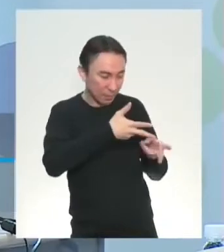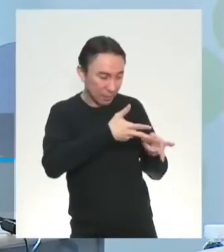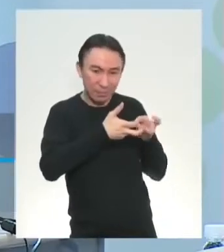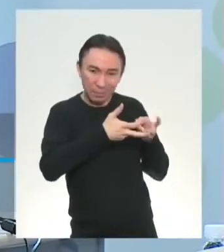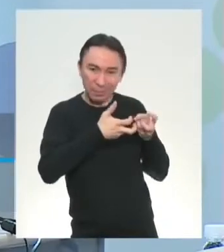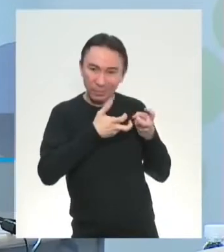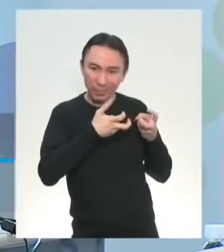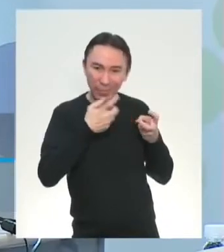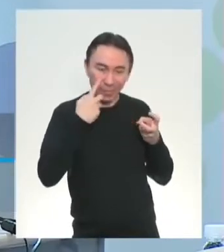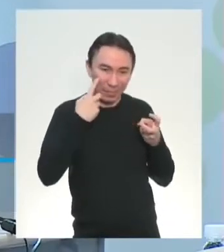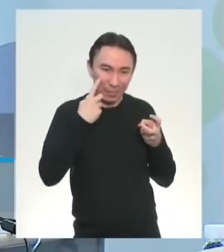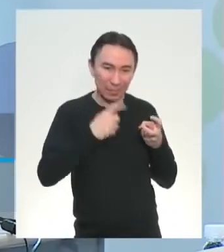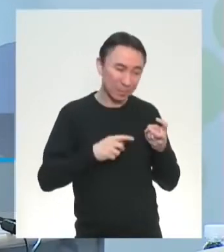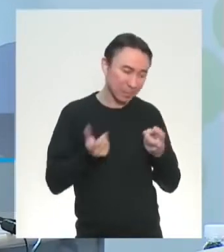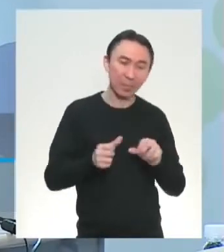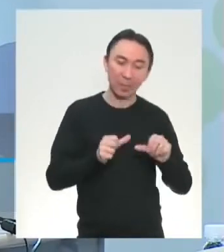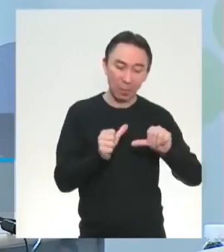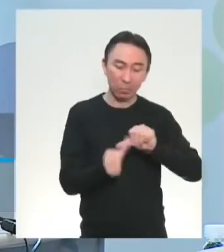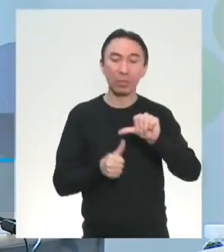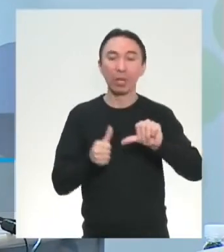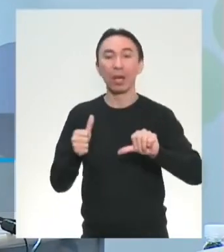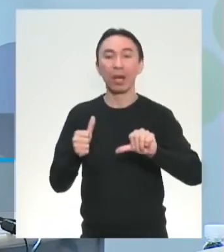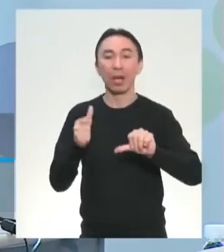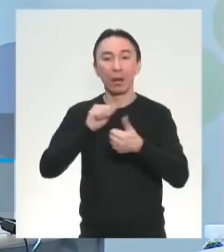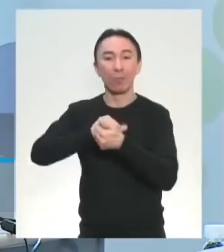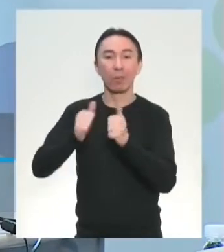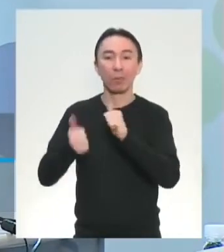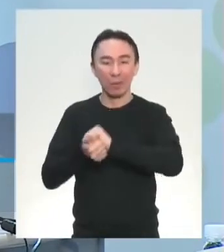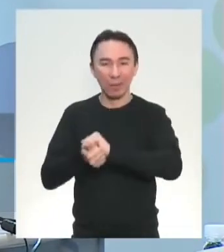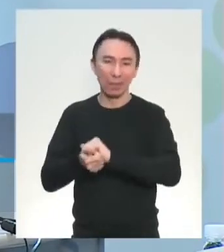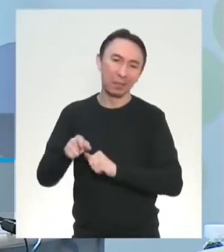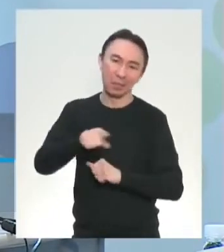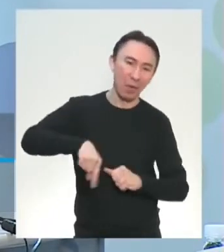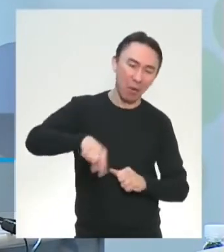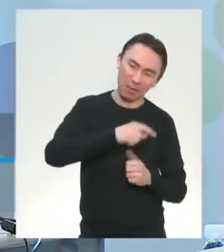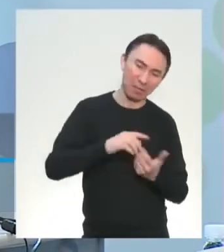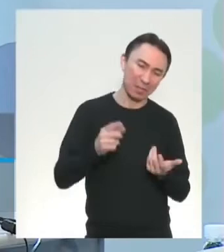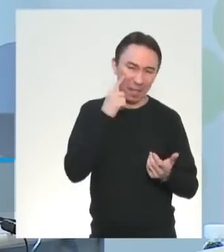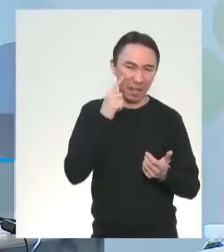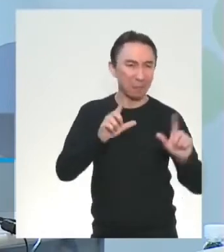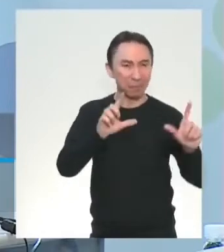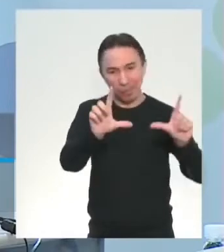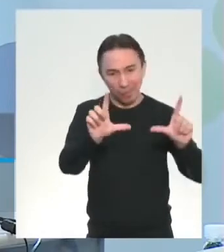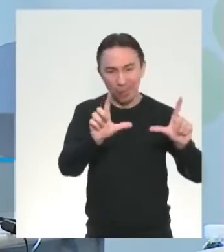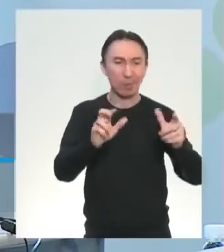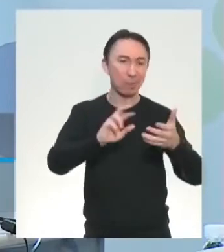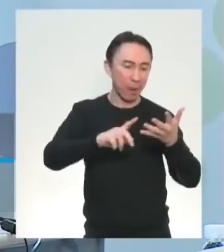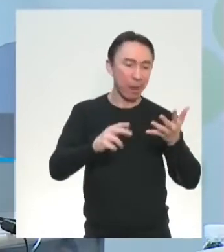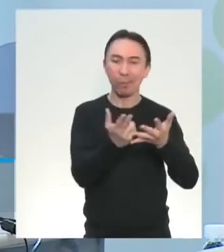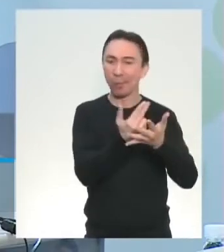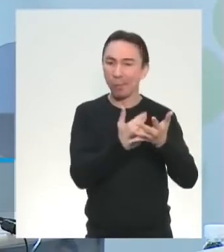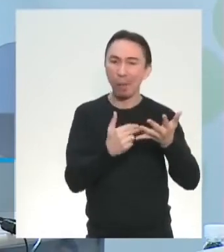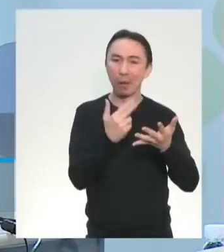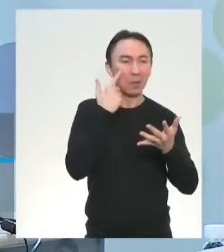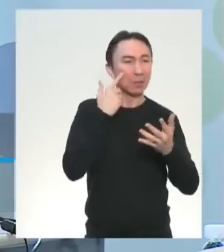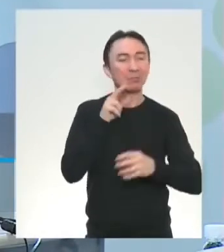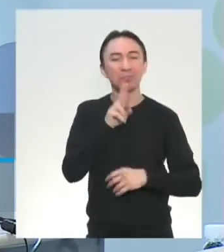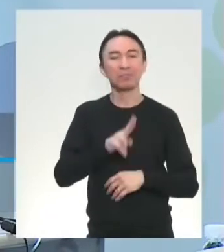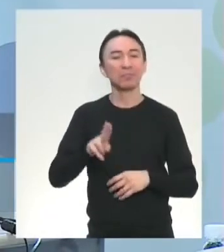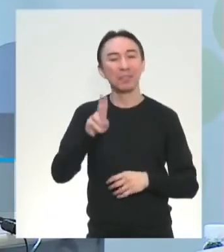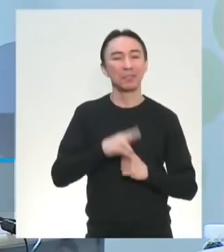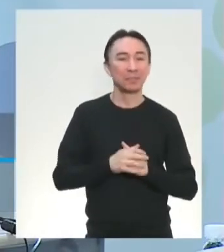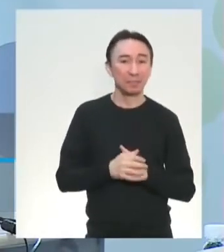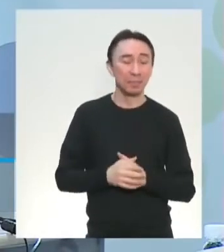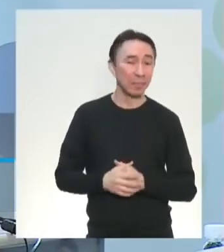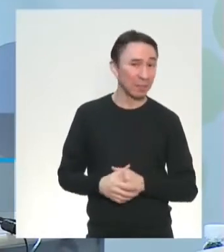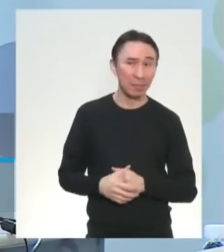cores para as imagens que nós utilizamos aí no nosso cotidiano, tá certo? São milhares de satélites que estão em órbita,